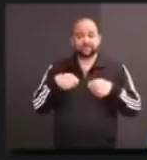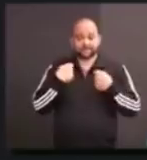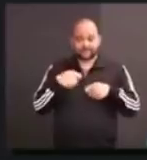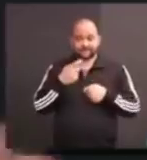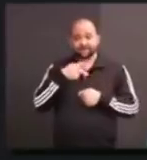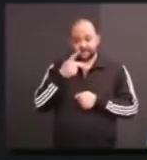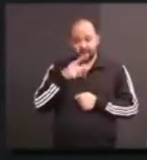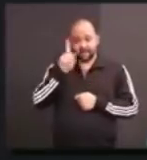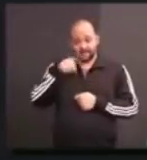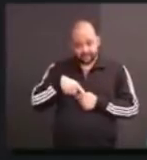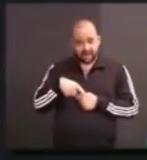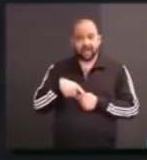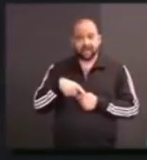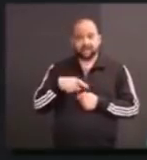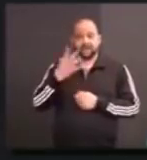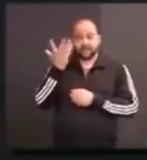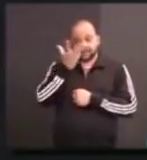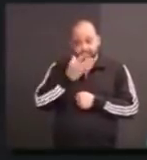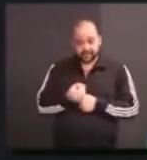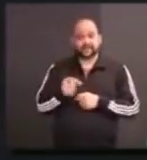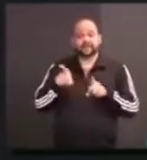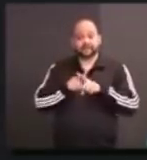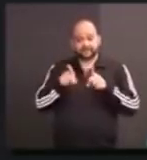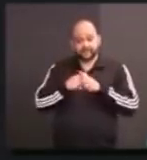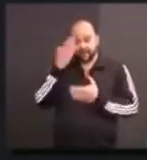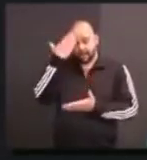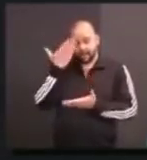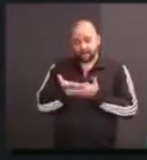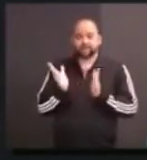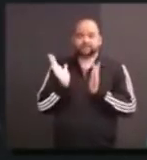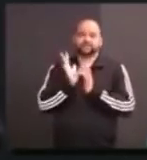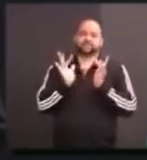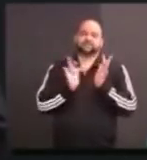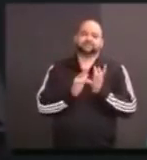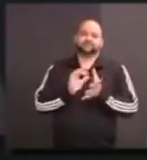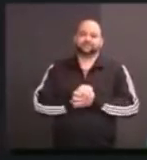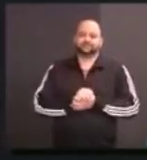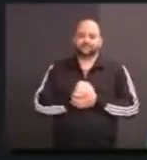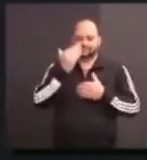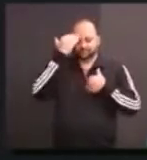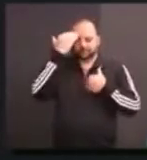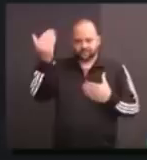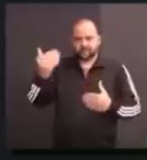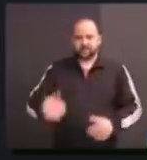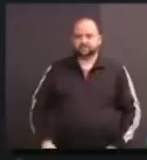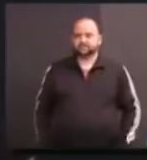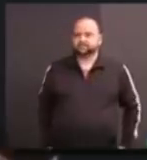espírita e que é cristão. Muito obrigado e até a próxima oportunidade.